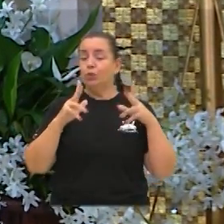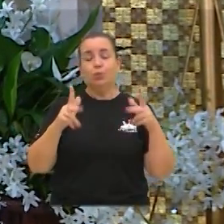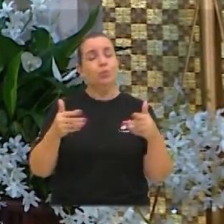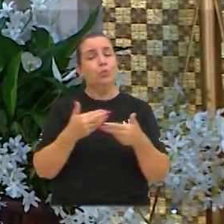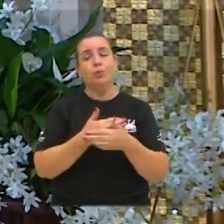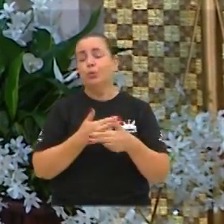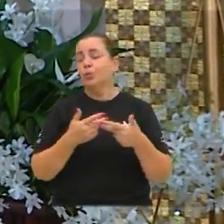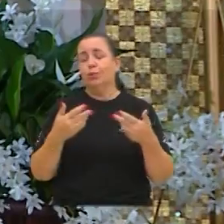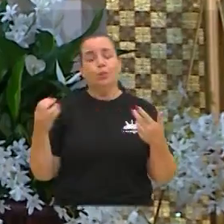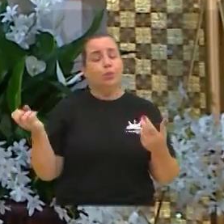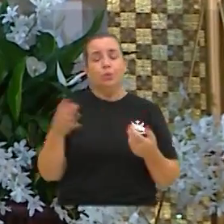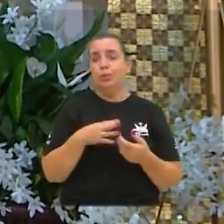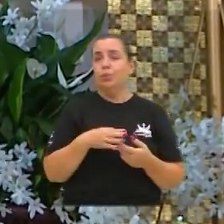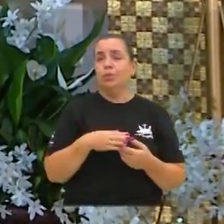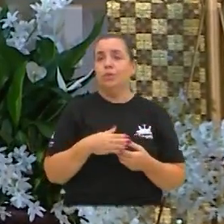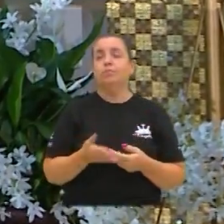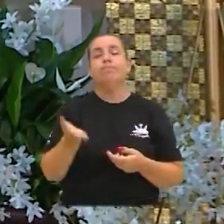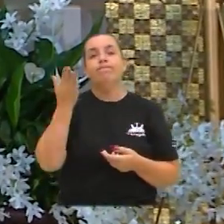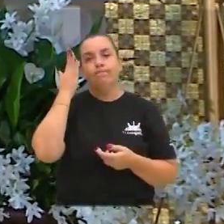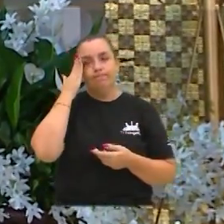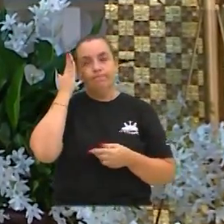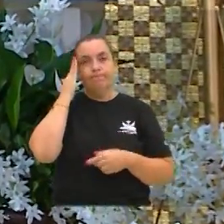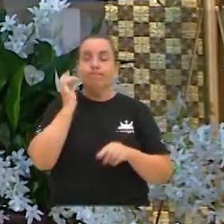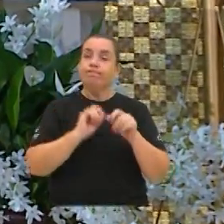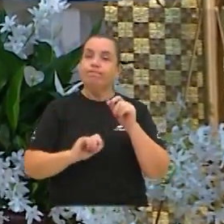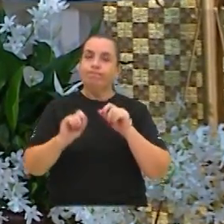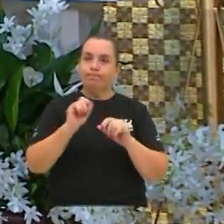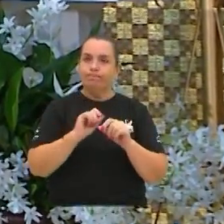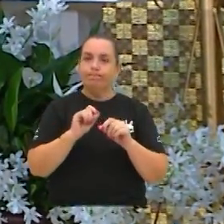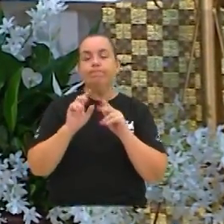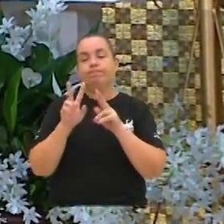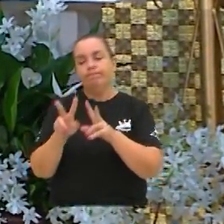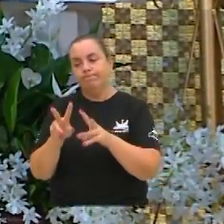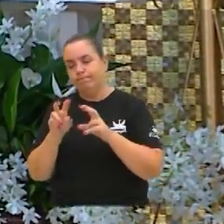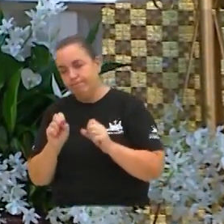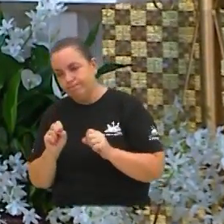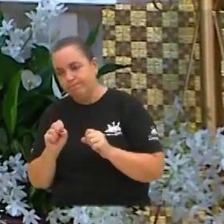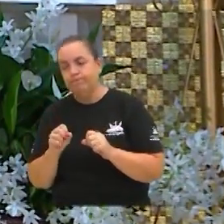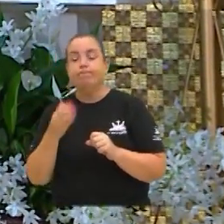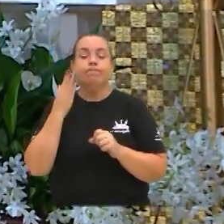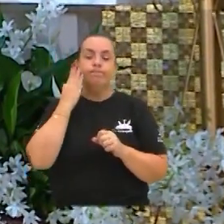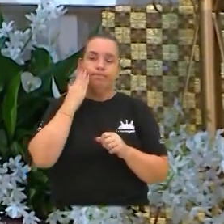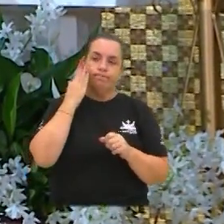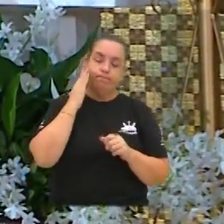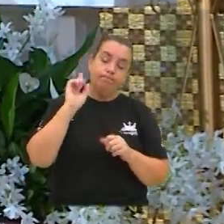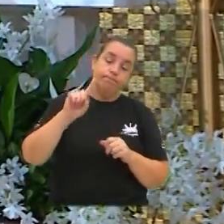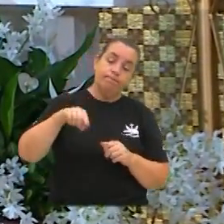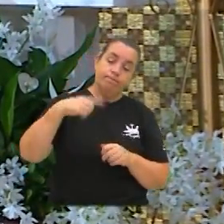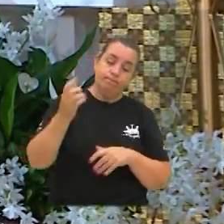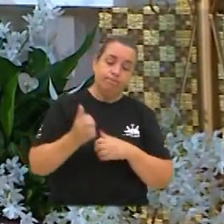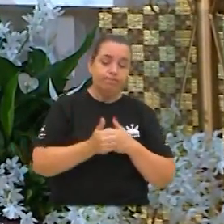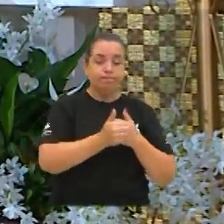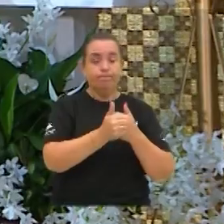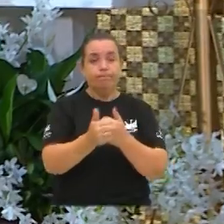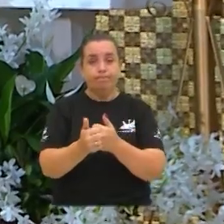vida. Identificar, perceber, depois seguir.